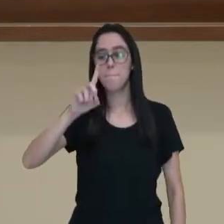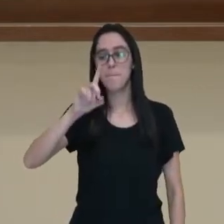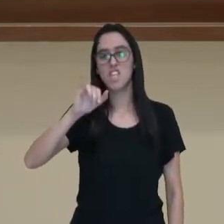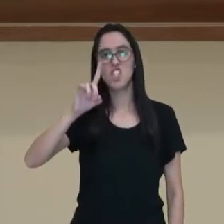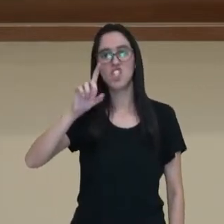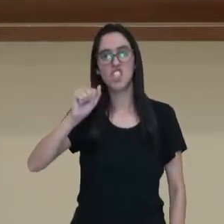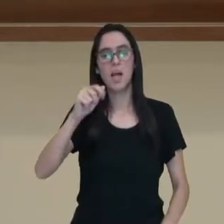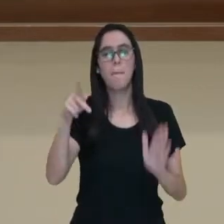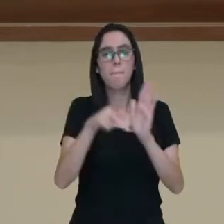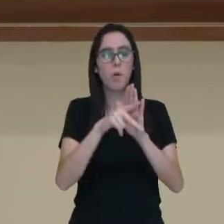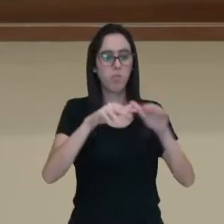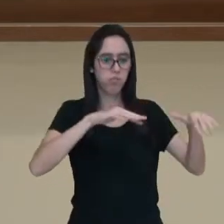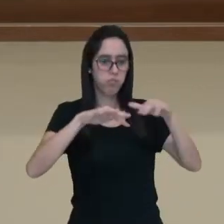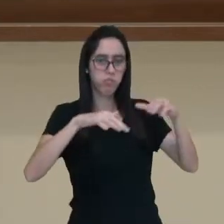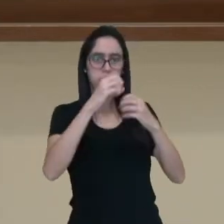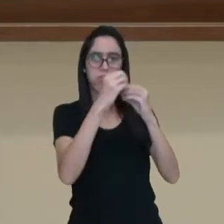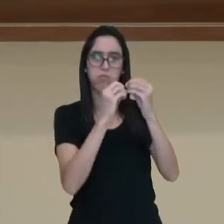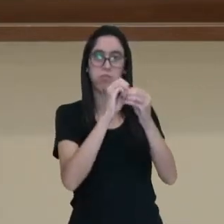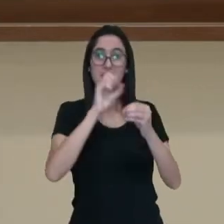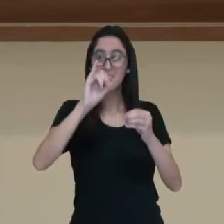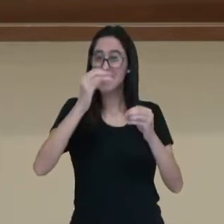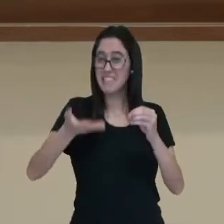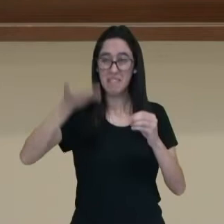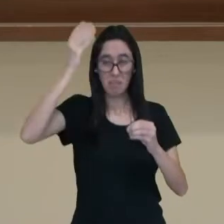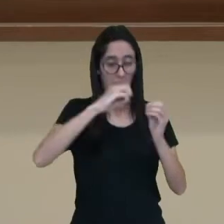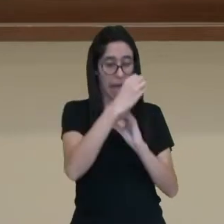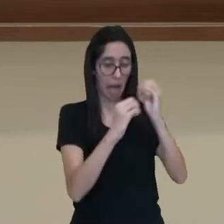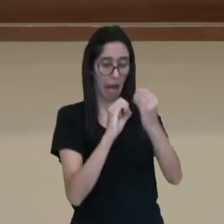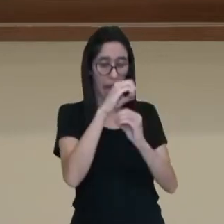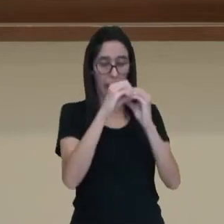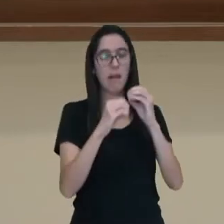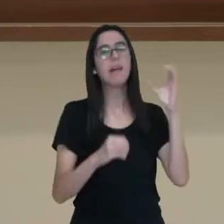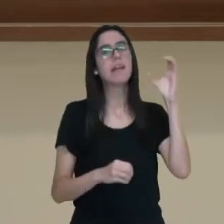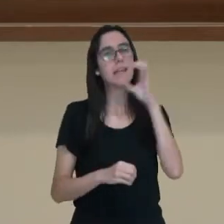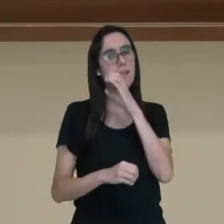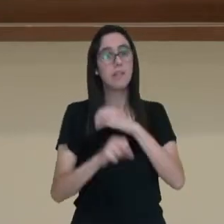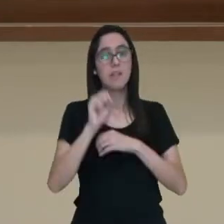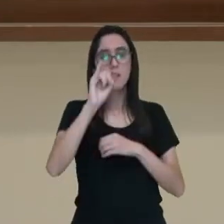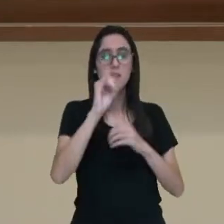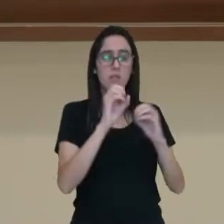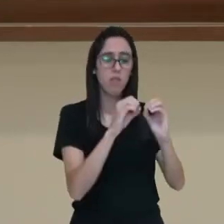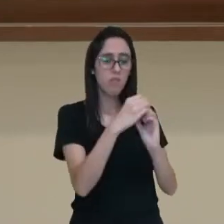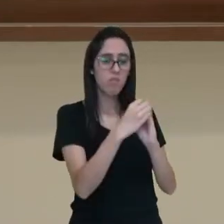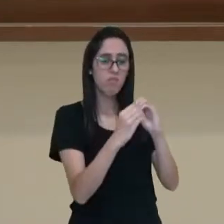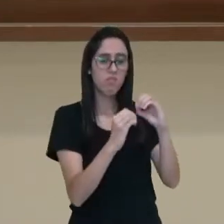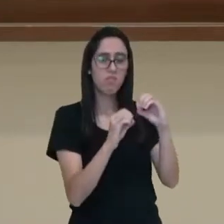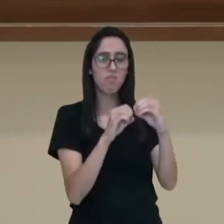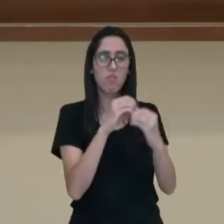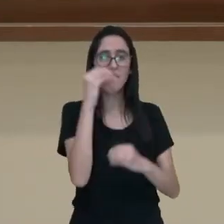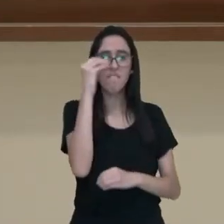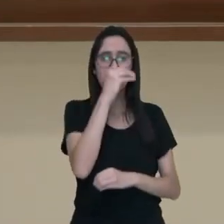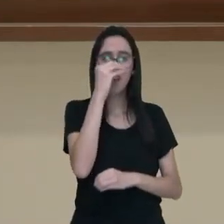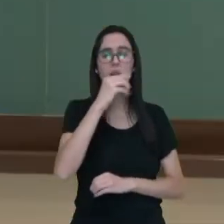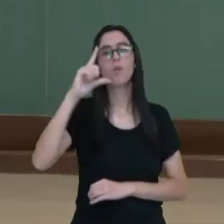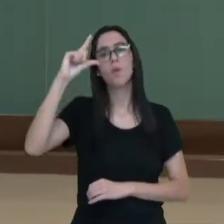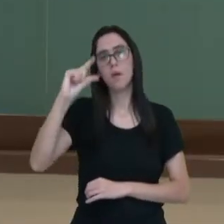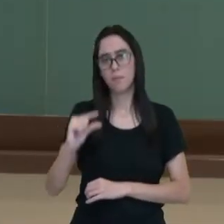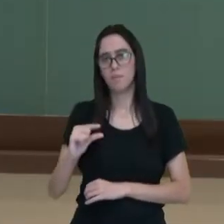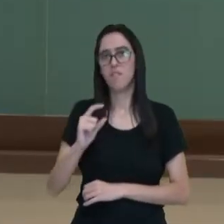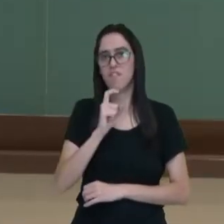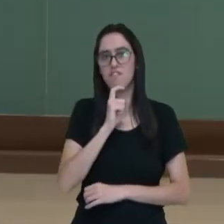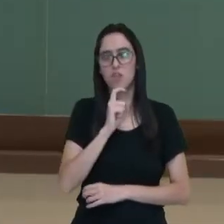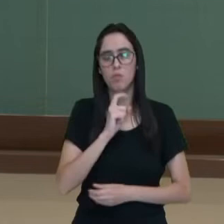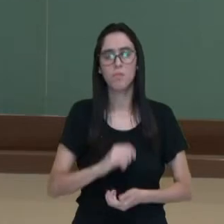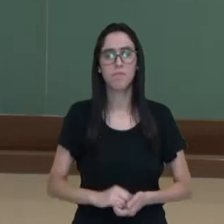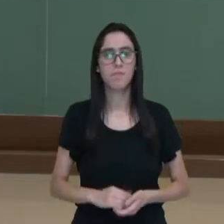agitação molecular. Quanto mais agitada, maior a temperatura. Quanto menos agitada, menor é a temperatura. Se você pegou